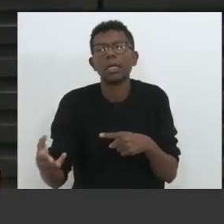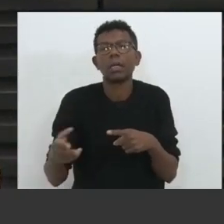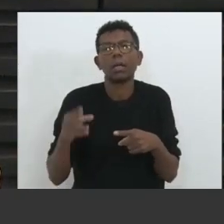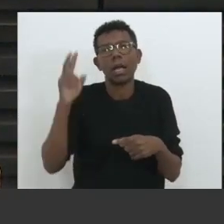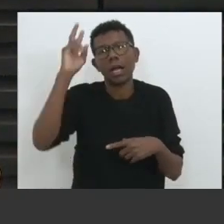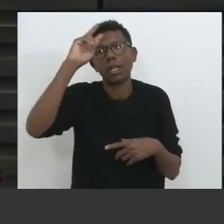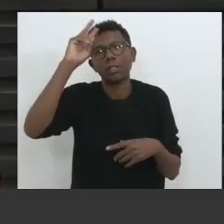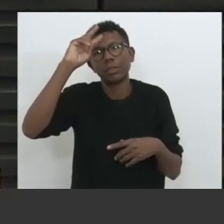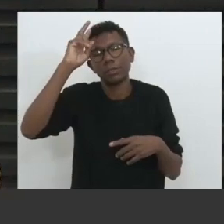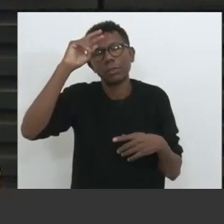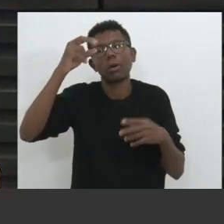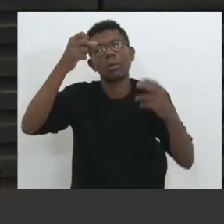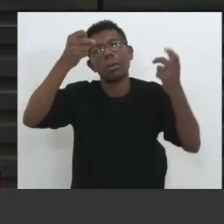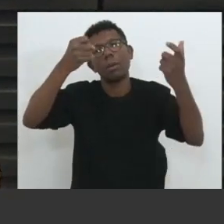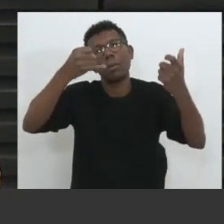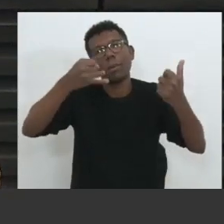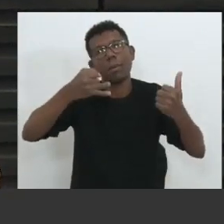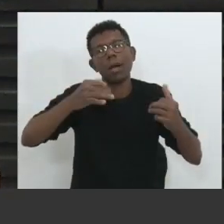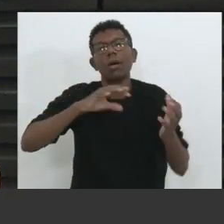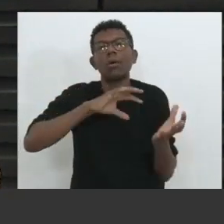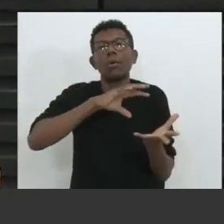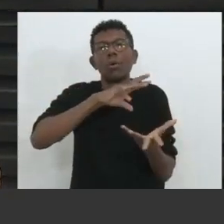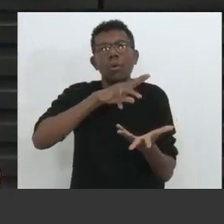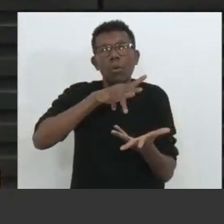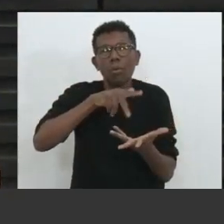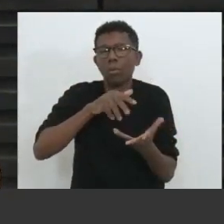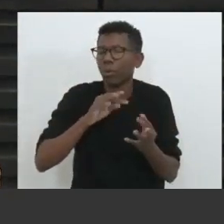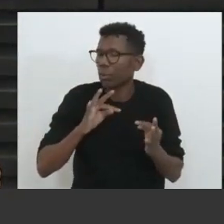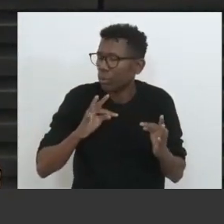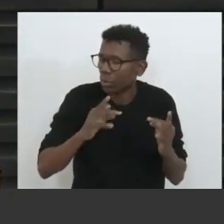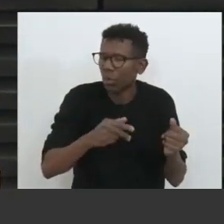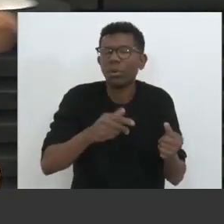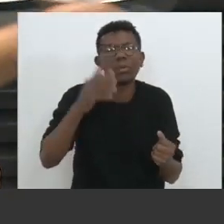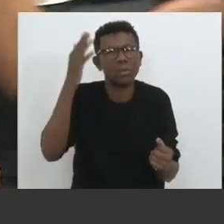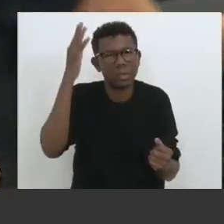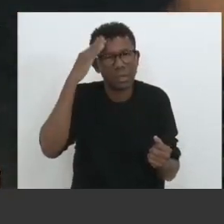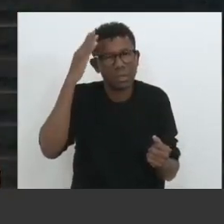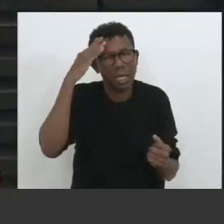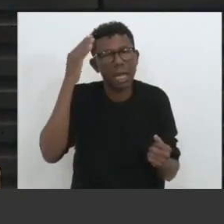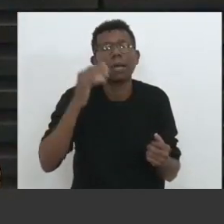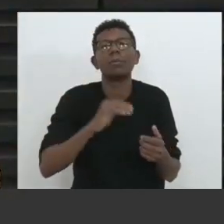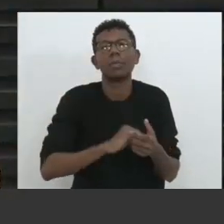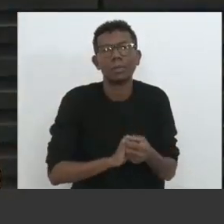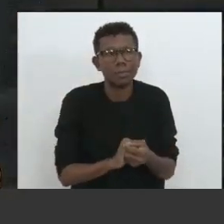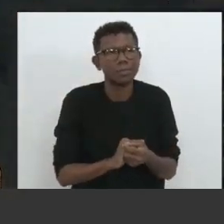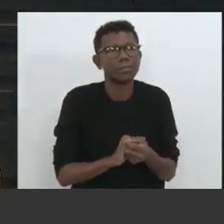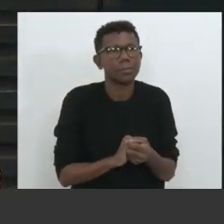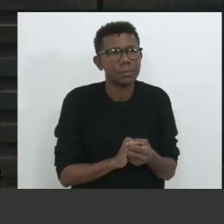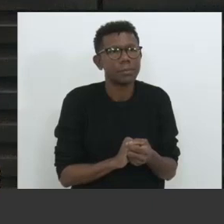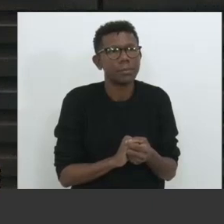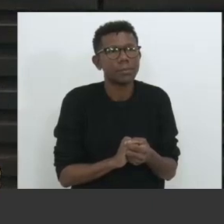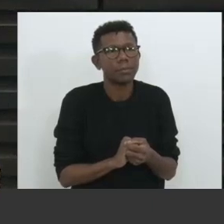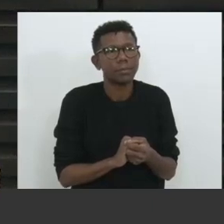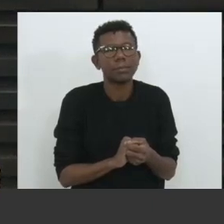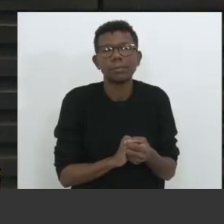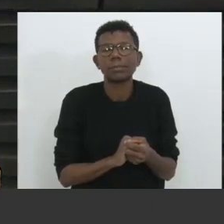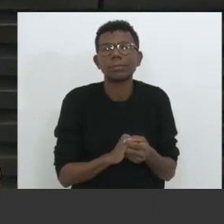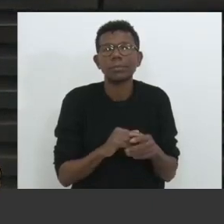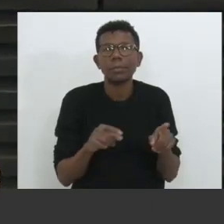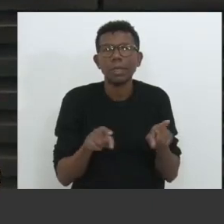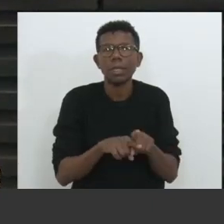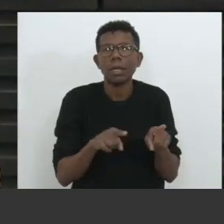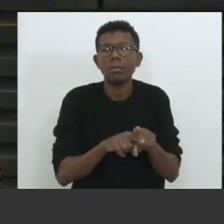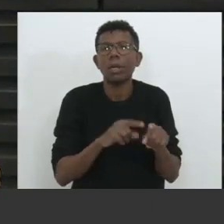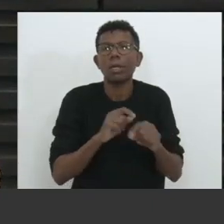cidade para o mundo e que ainda hoje são exemplos de irreverência com uma carreira de